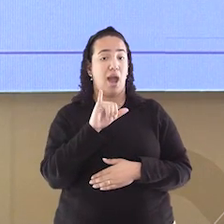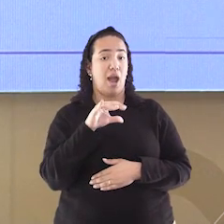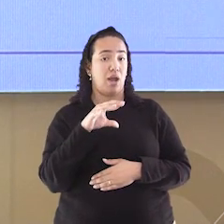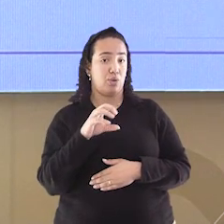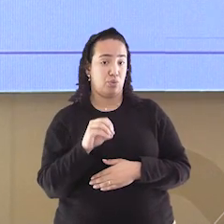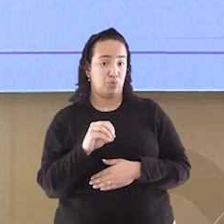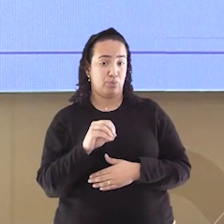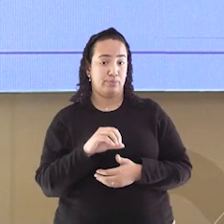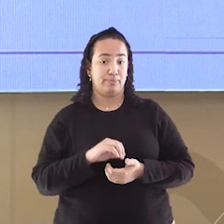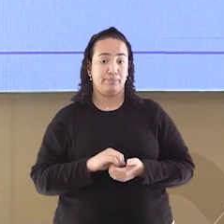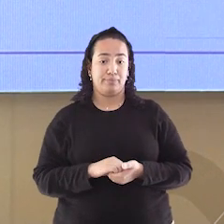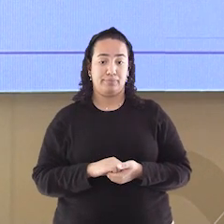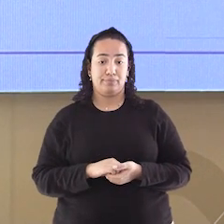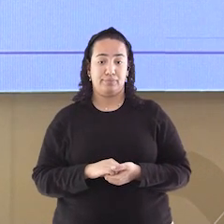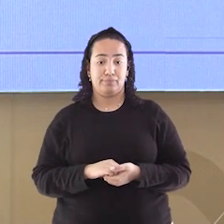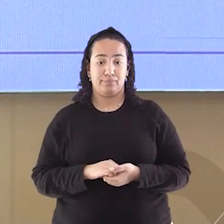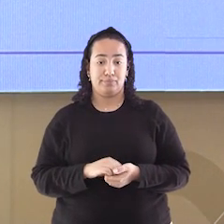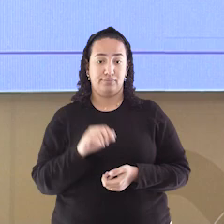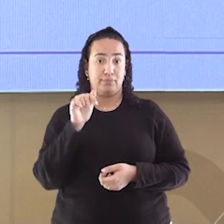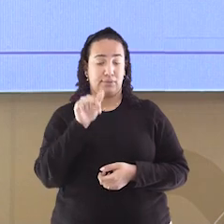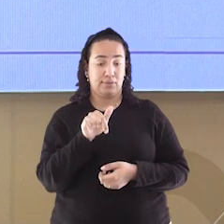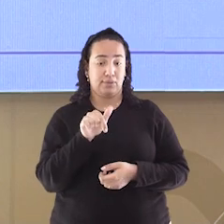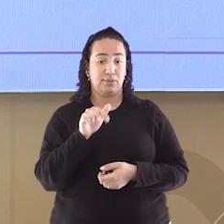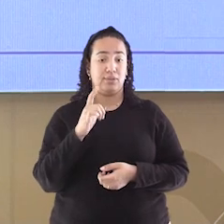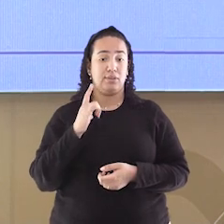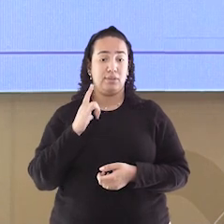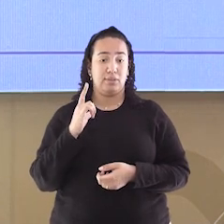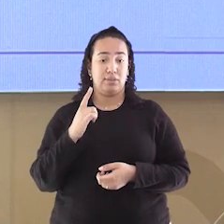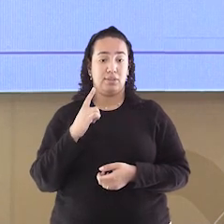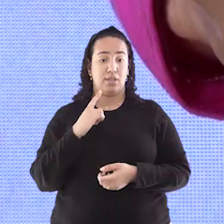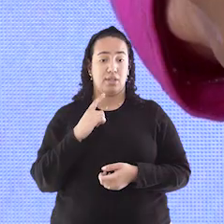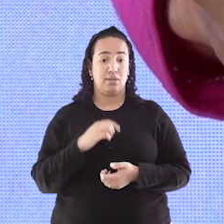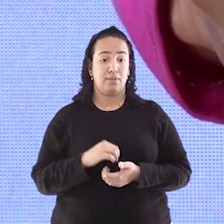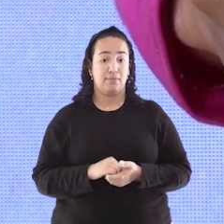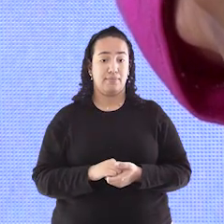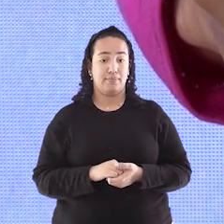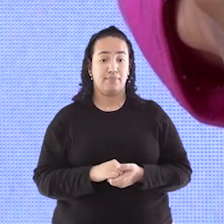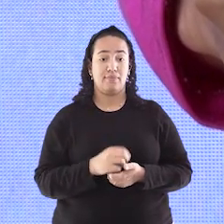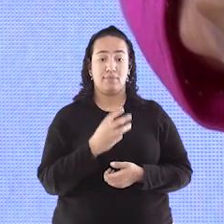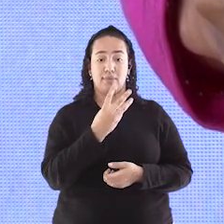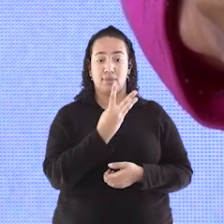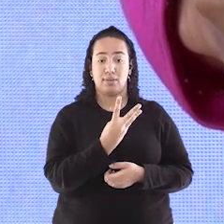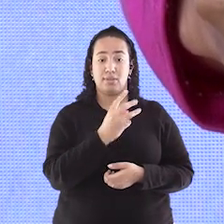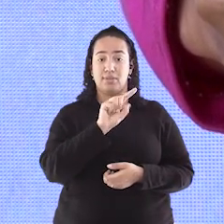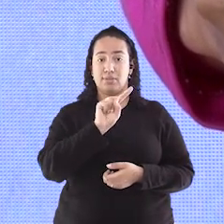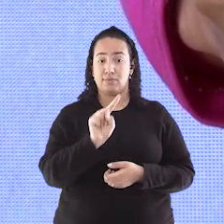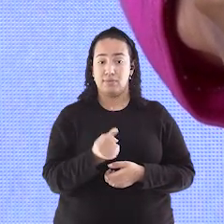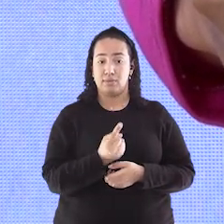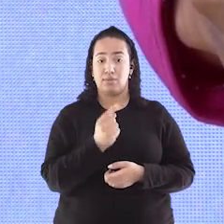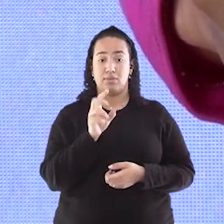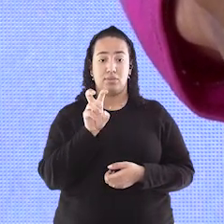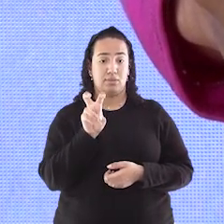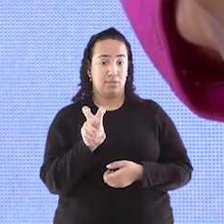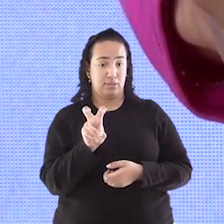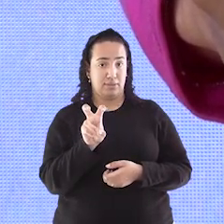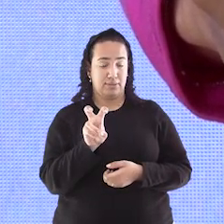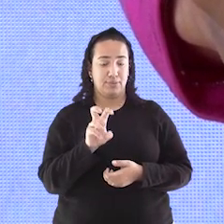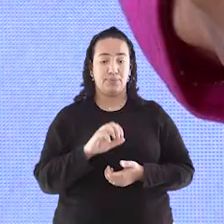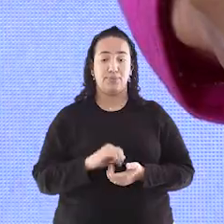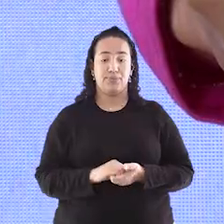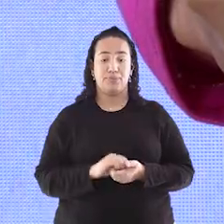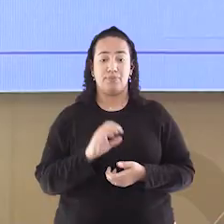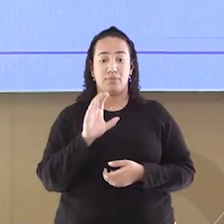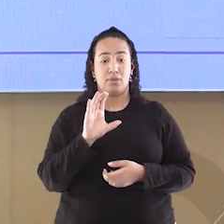O raio dessa latinha equivale a 3,5 centímetros, que é